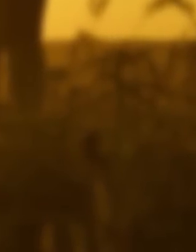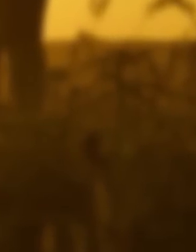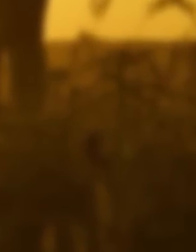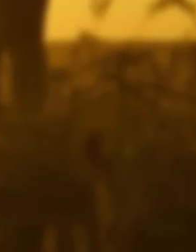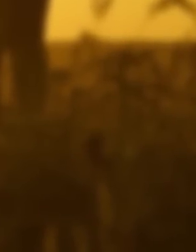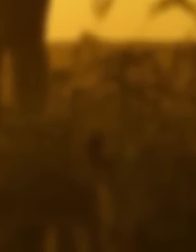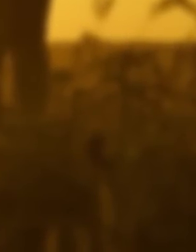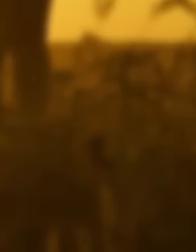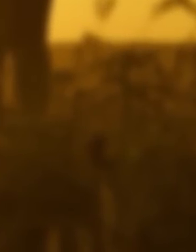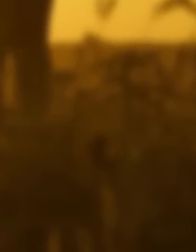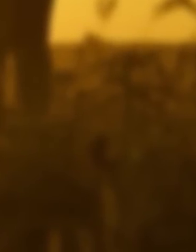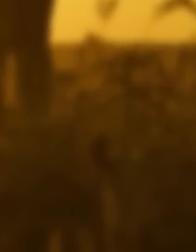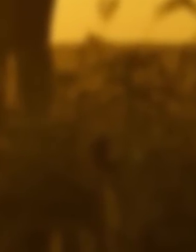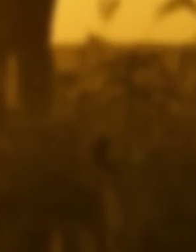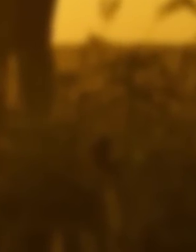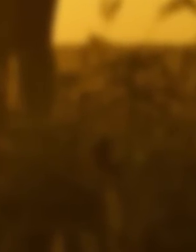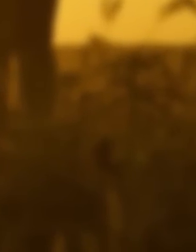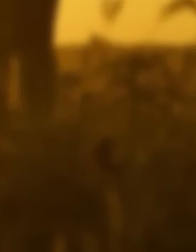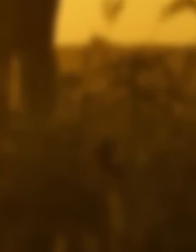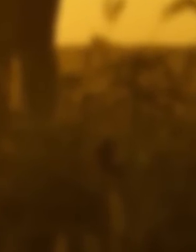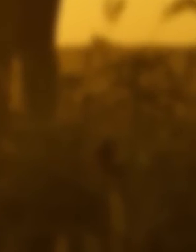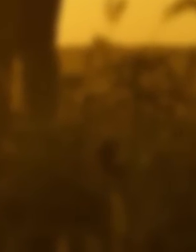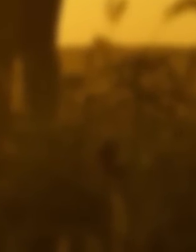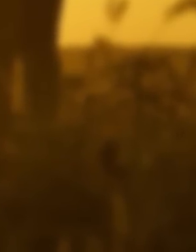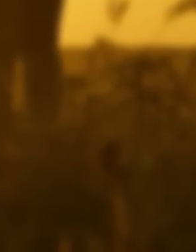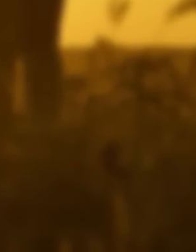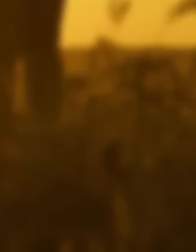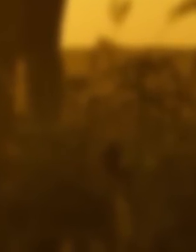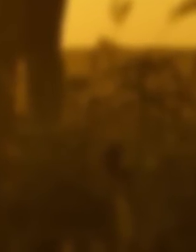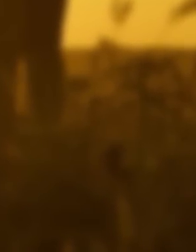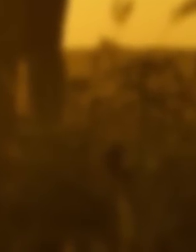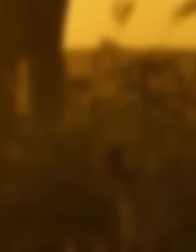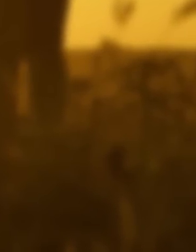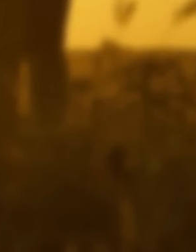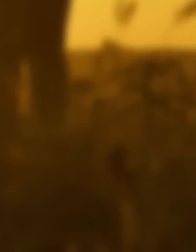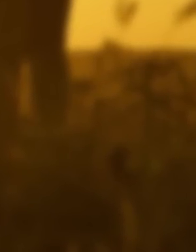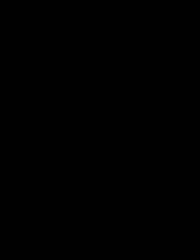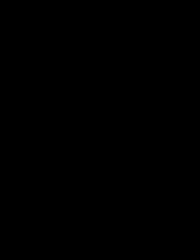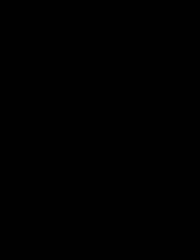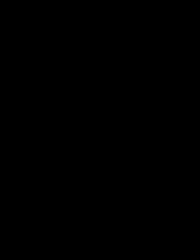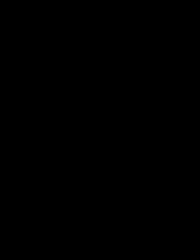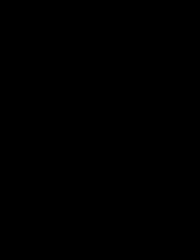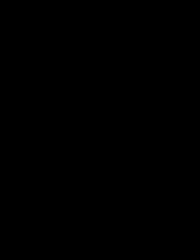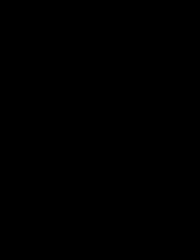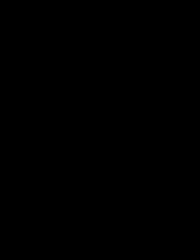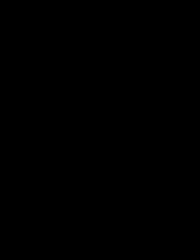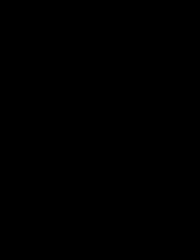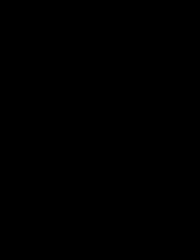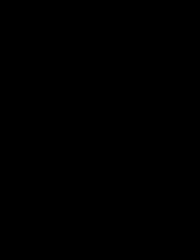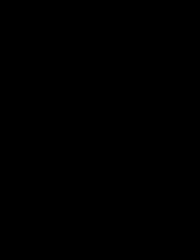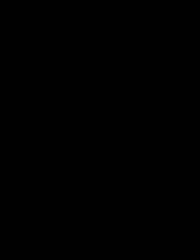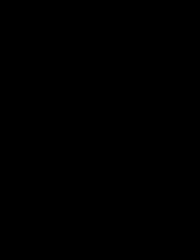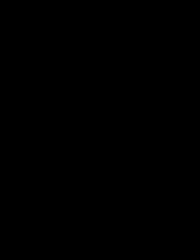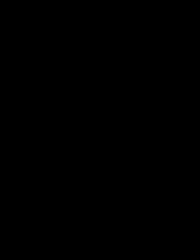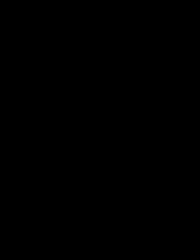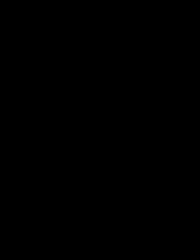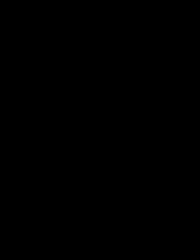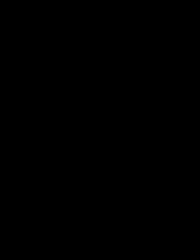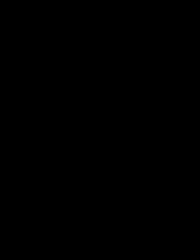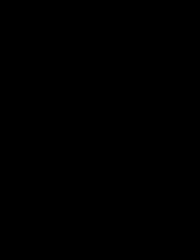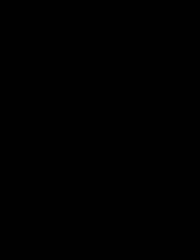Família, um projeto de Deus.